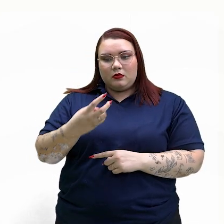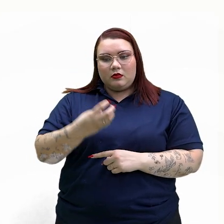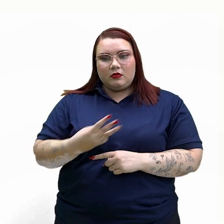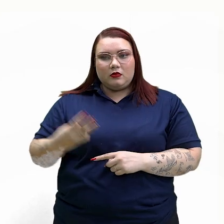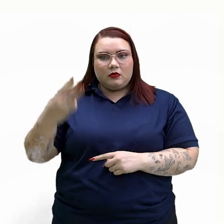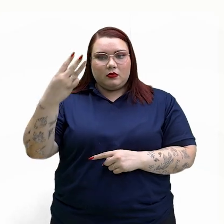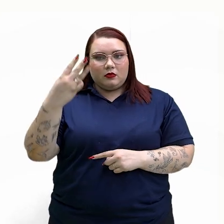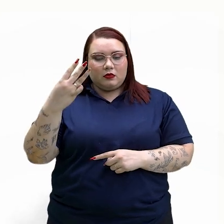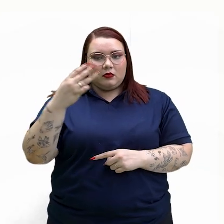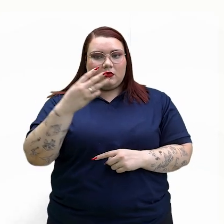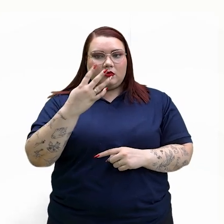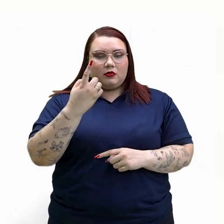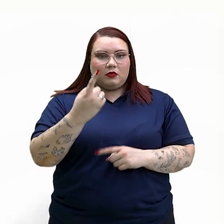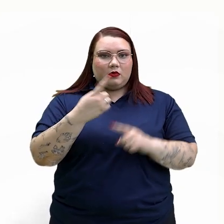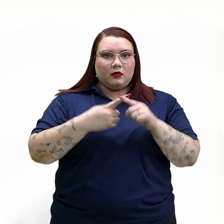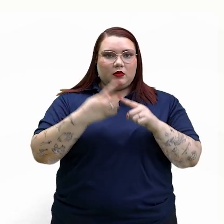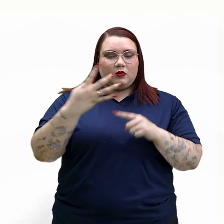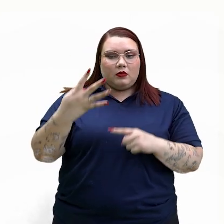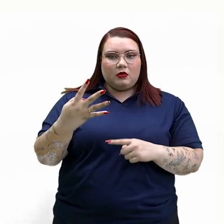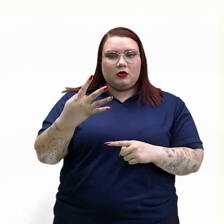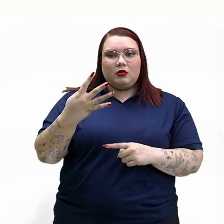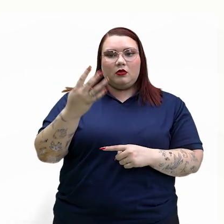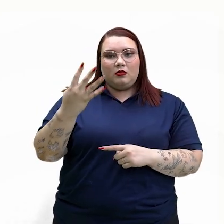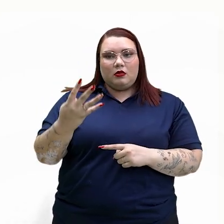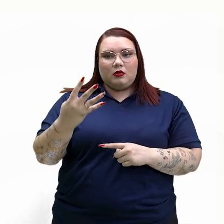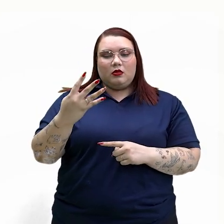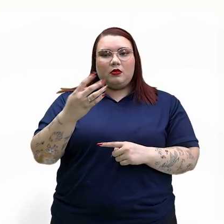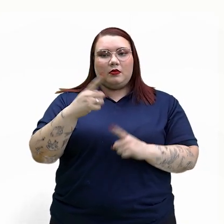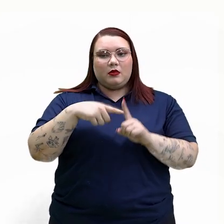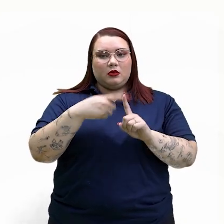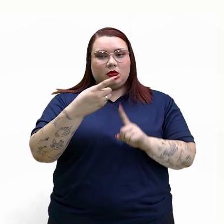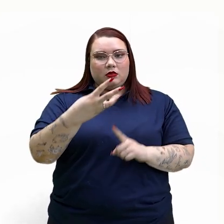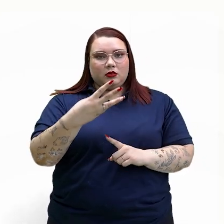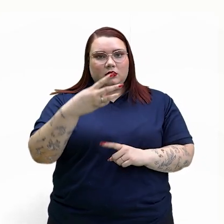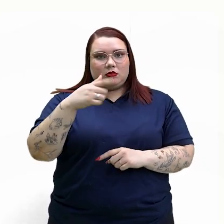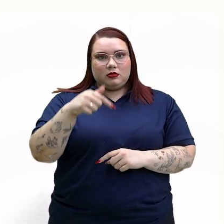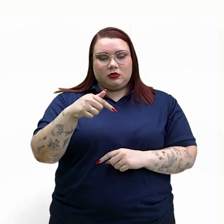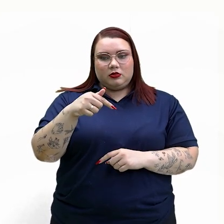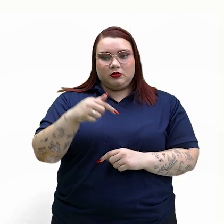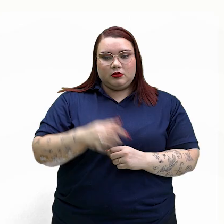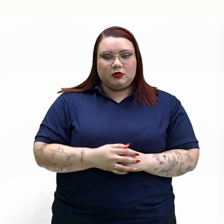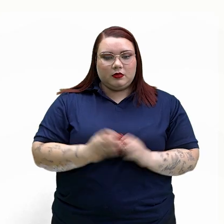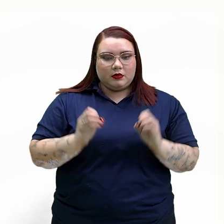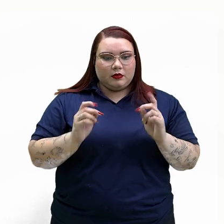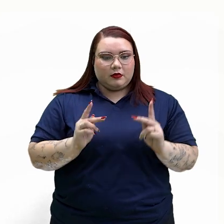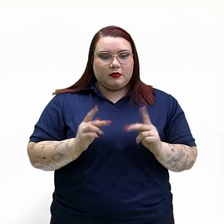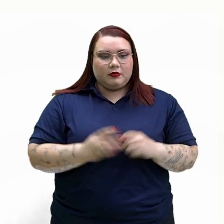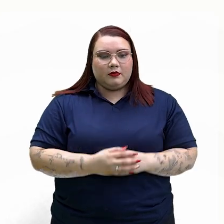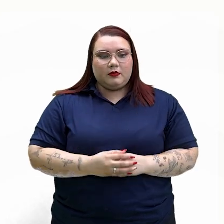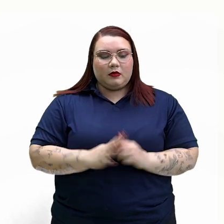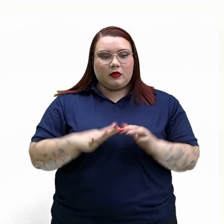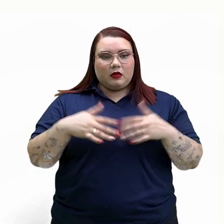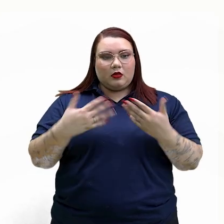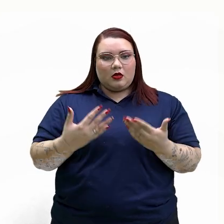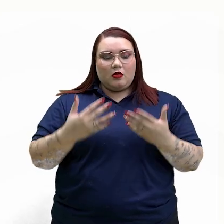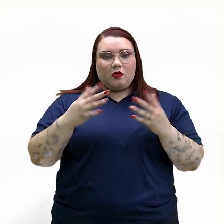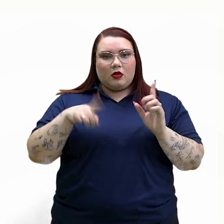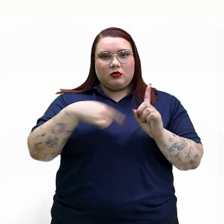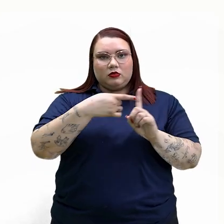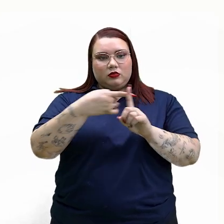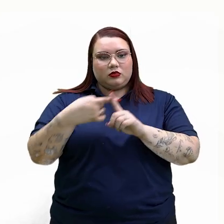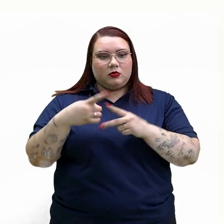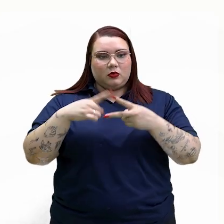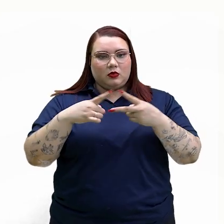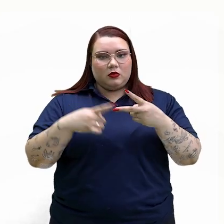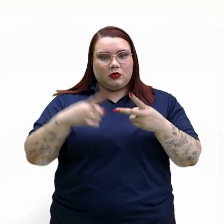sobre 3, e 1 vezes 4, 4 com 3, 7. Ou seja, a soma dos ângulos